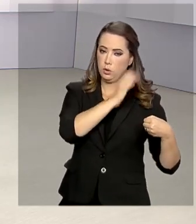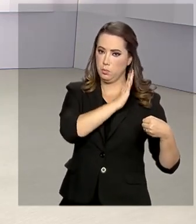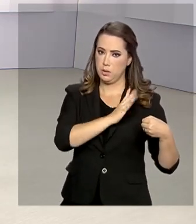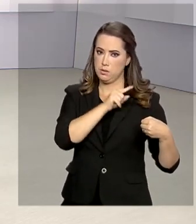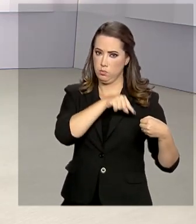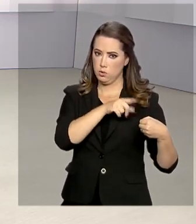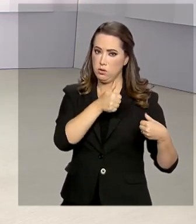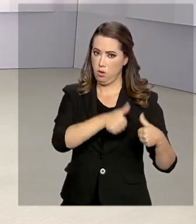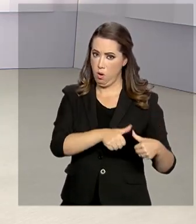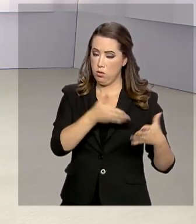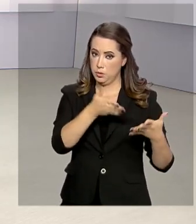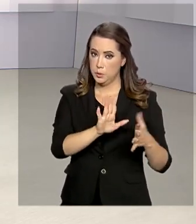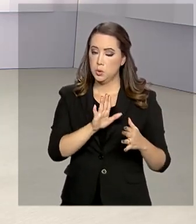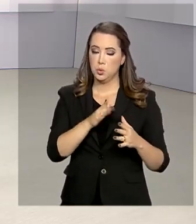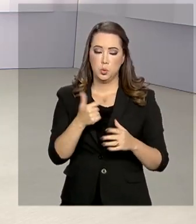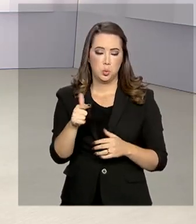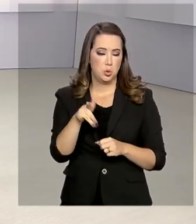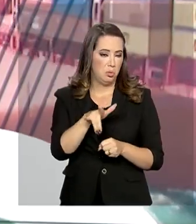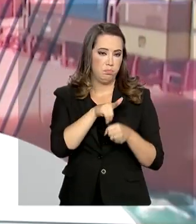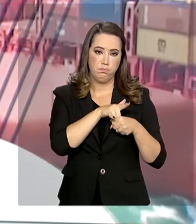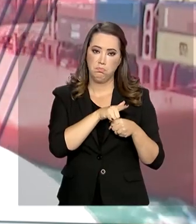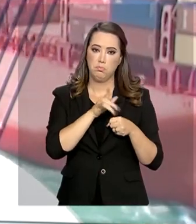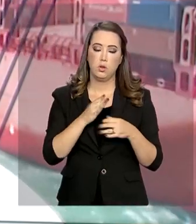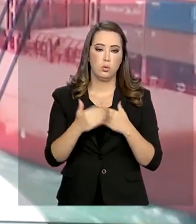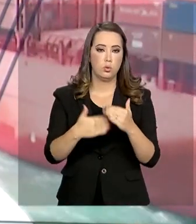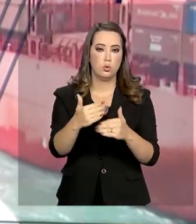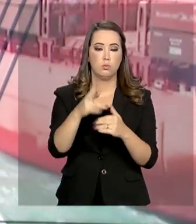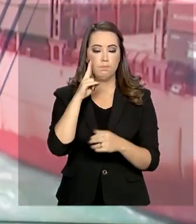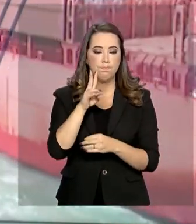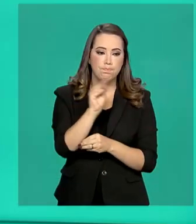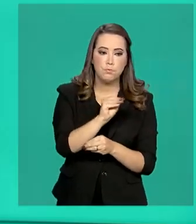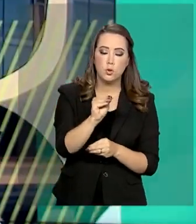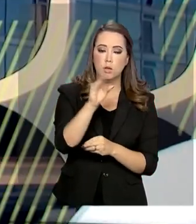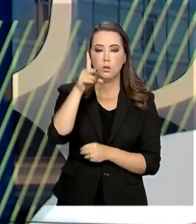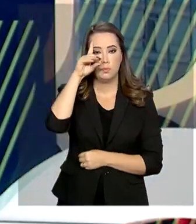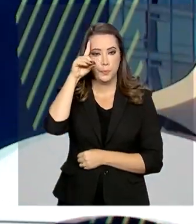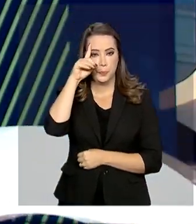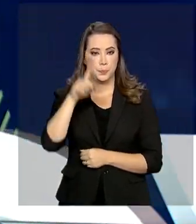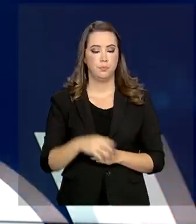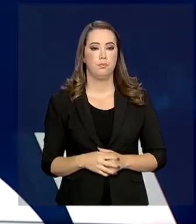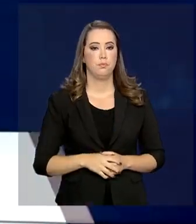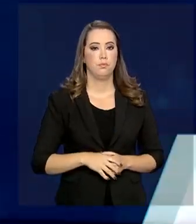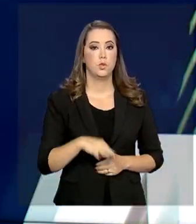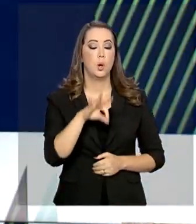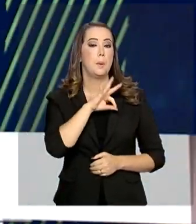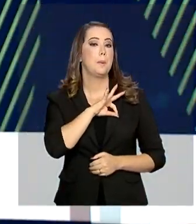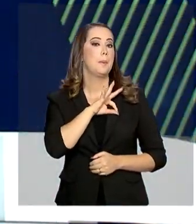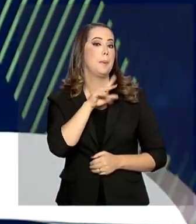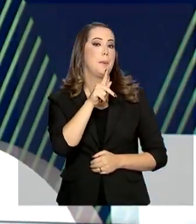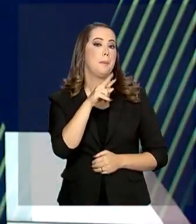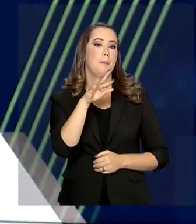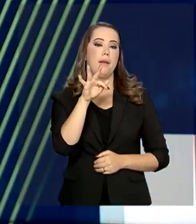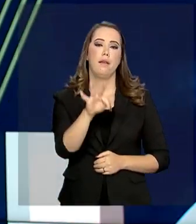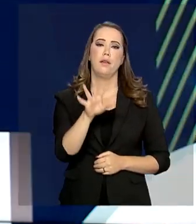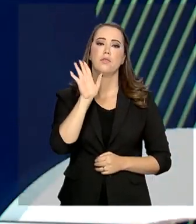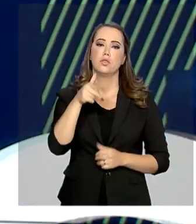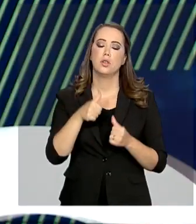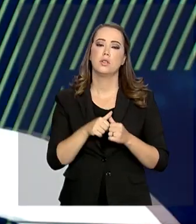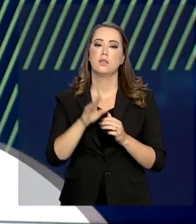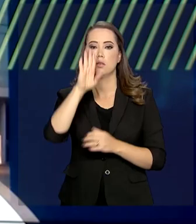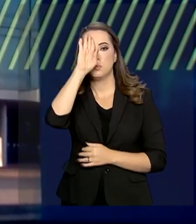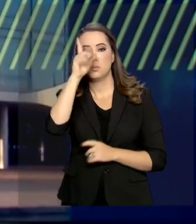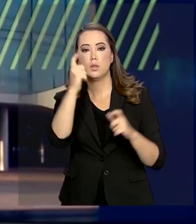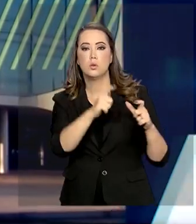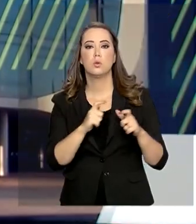por avaliações clínicas diárias. A Polícia Rodoviária Federal já está nas principais estradas do país, de